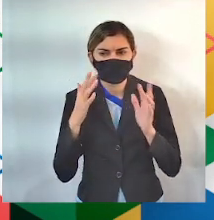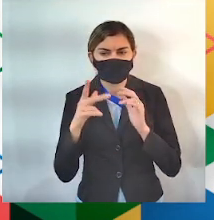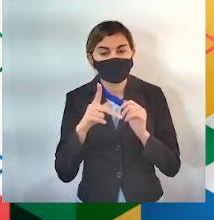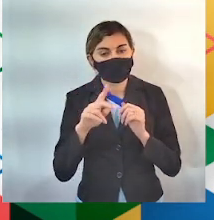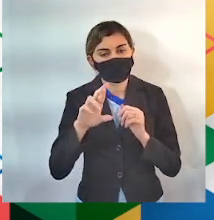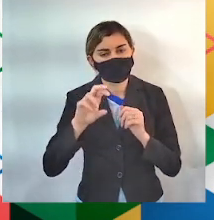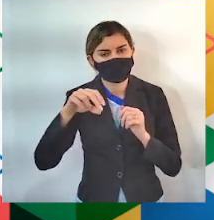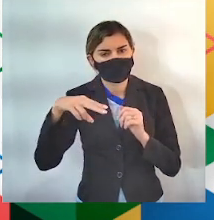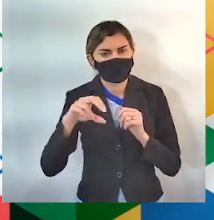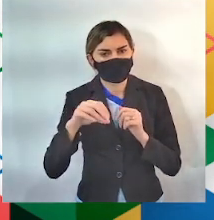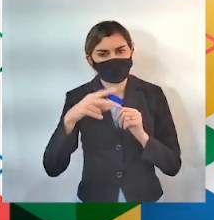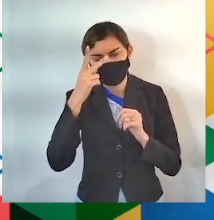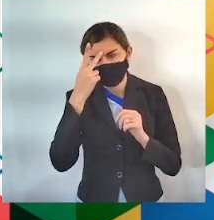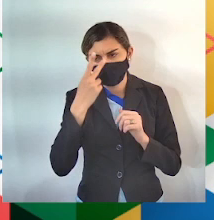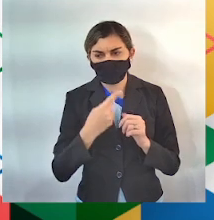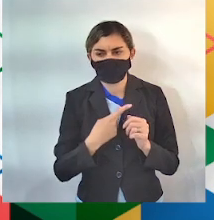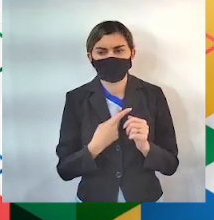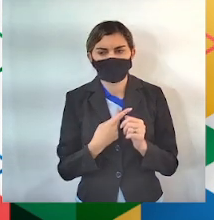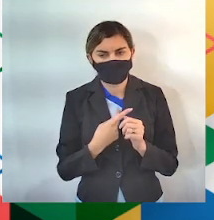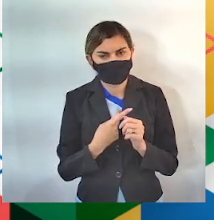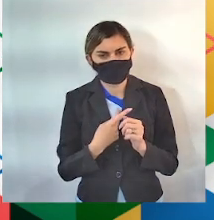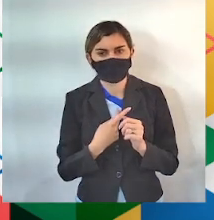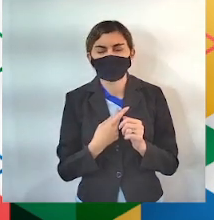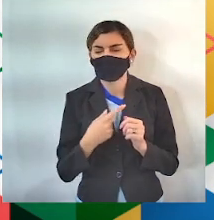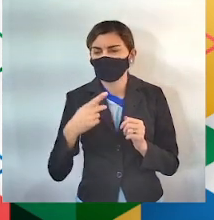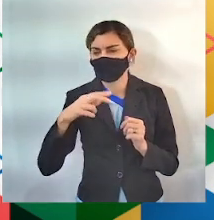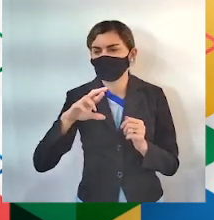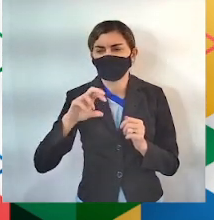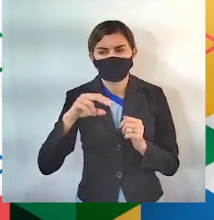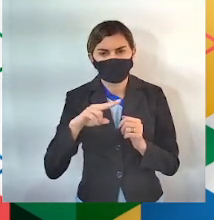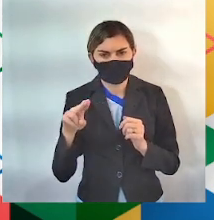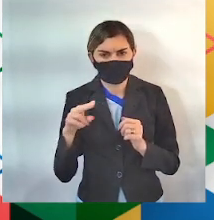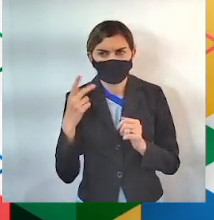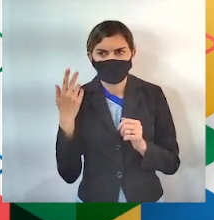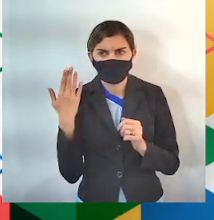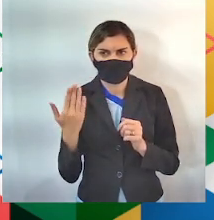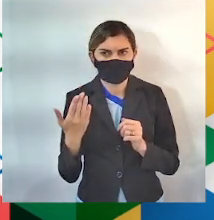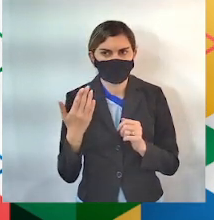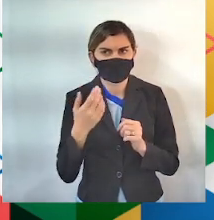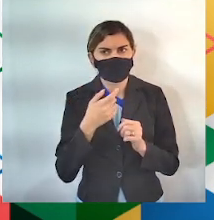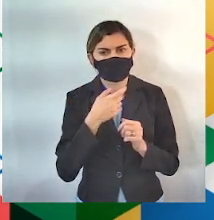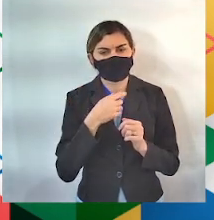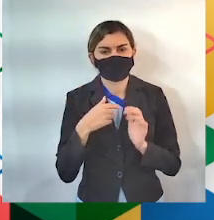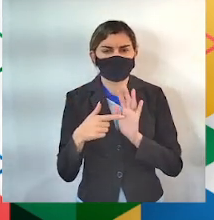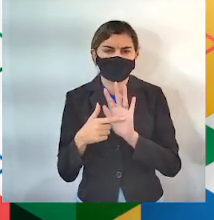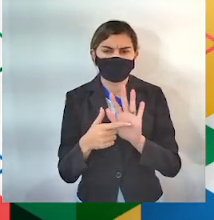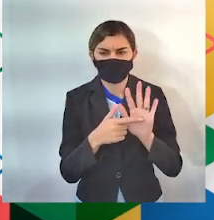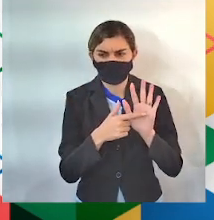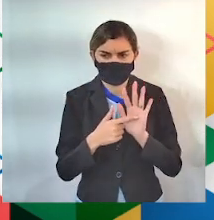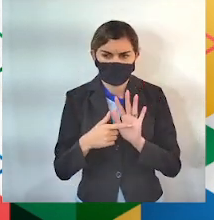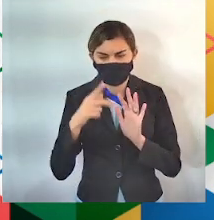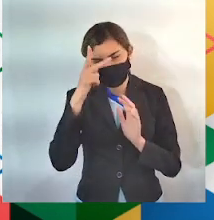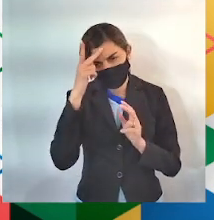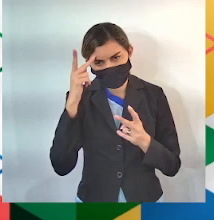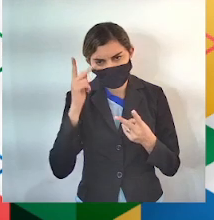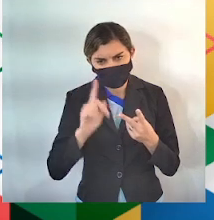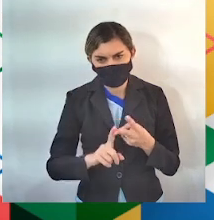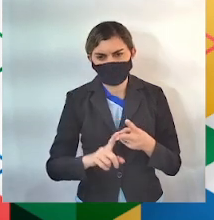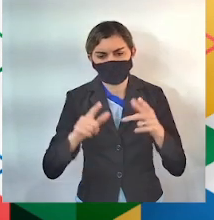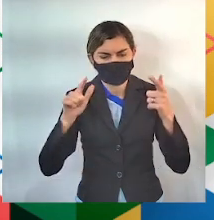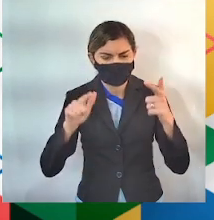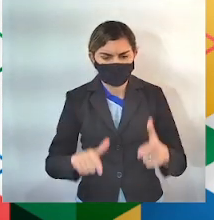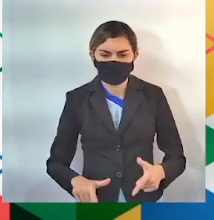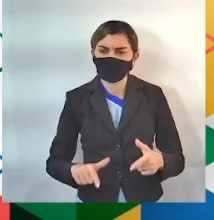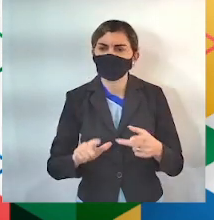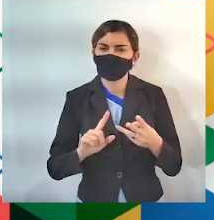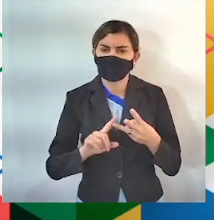pronomes pessoais, certo? Os personal pronouns são termos que indicam pessoas,